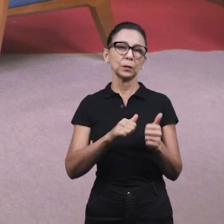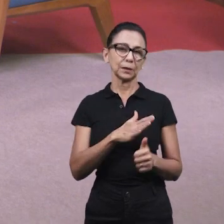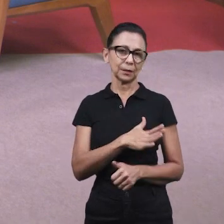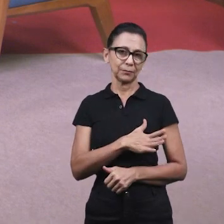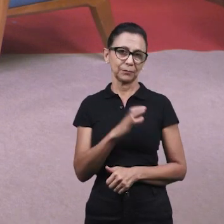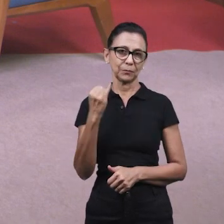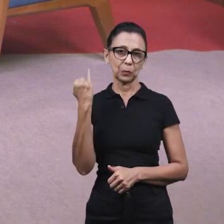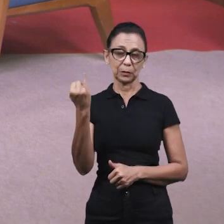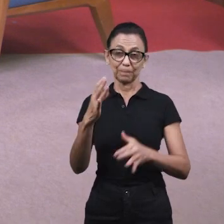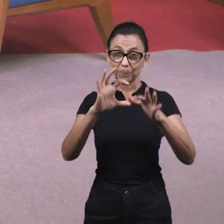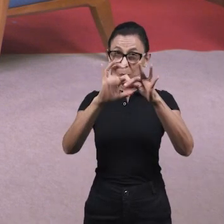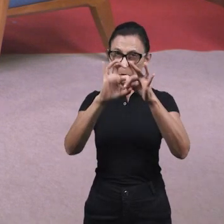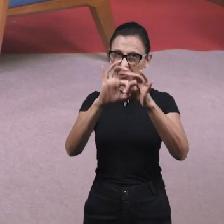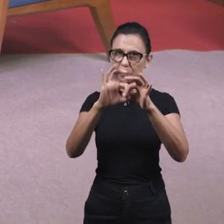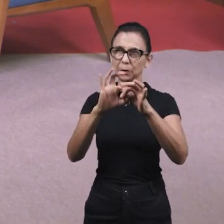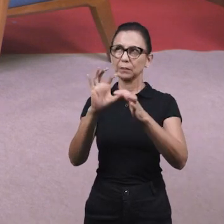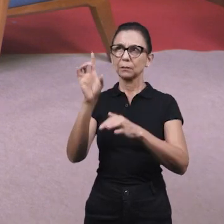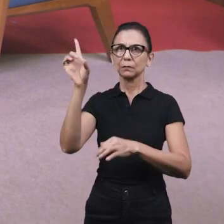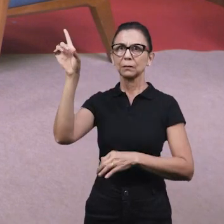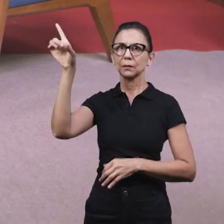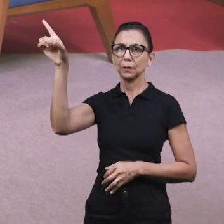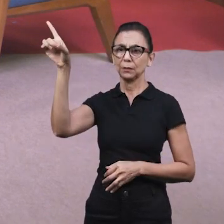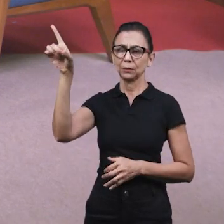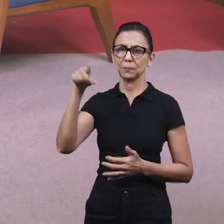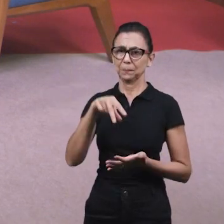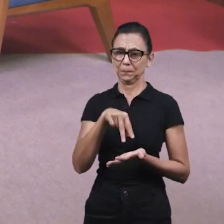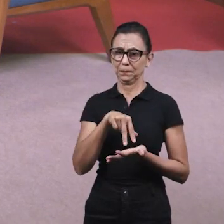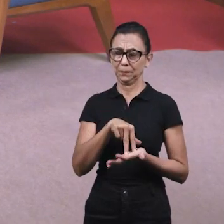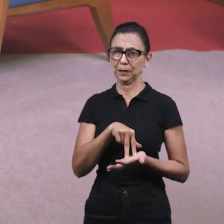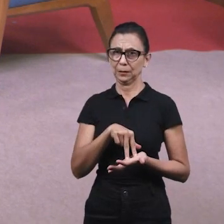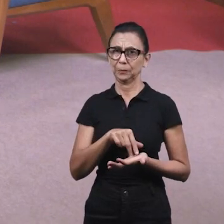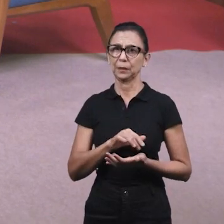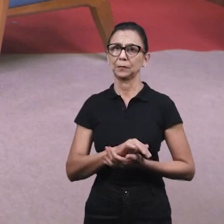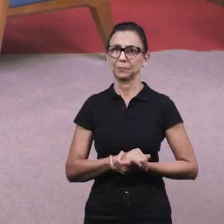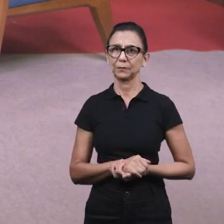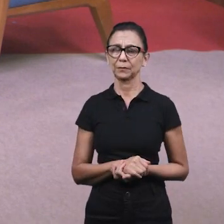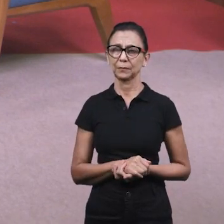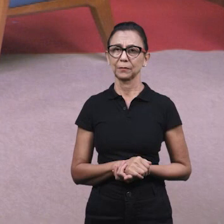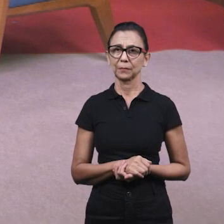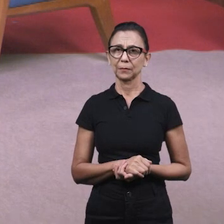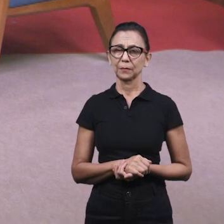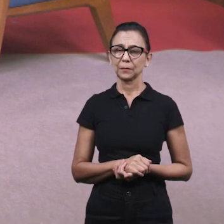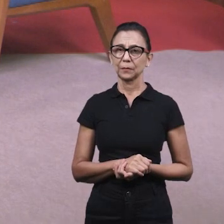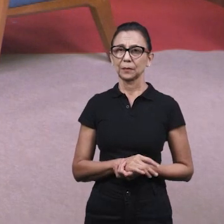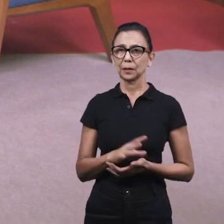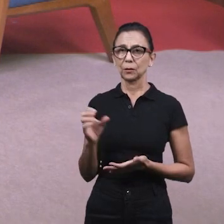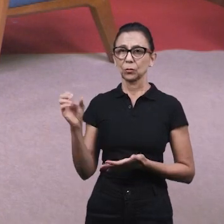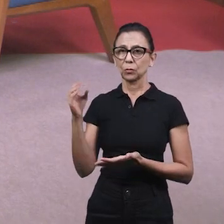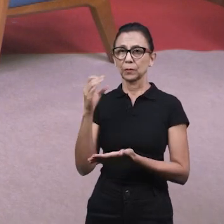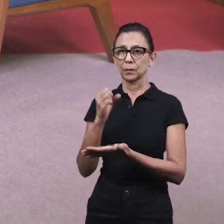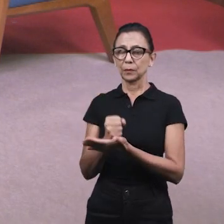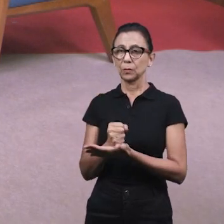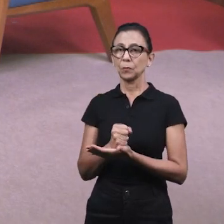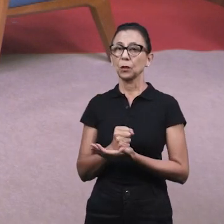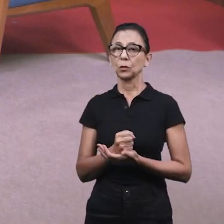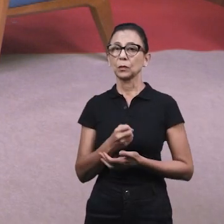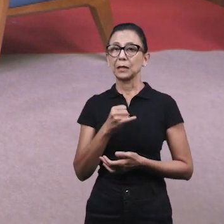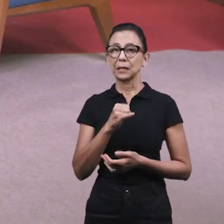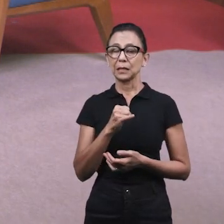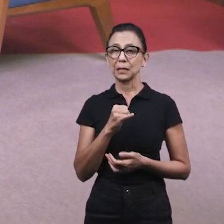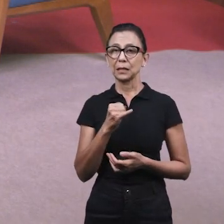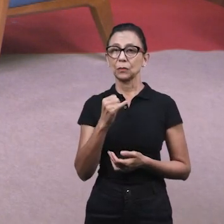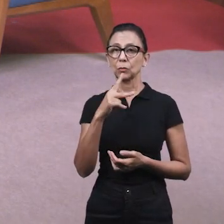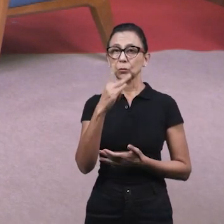bem estabelecida. E o Senhor Jesus disse também, né? Se com a tua boca confessares aos homens,